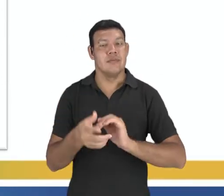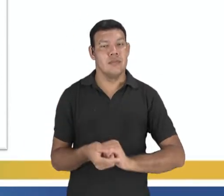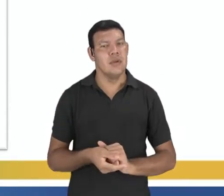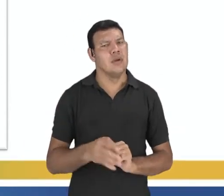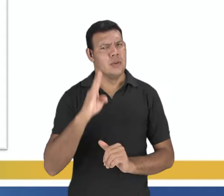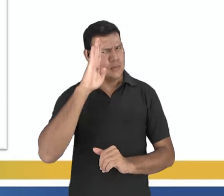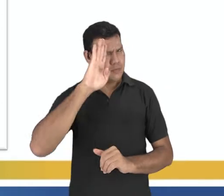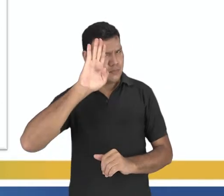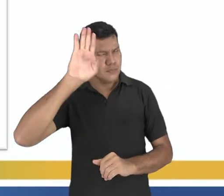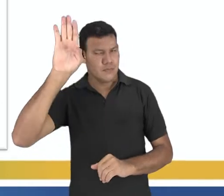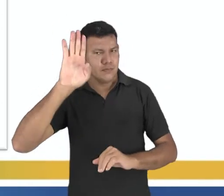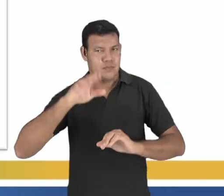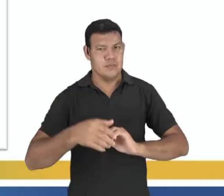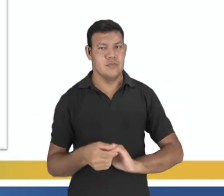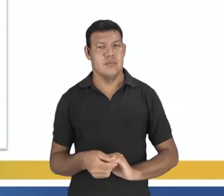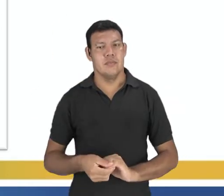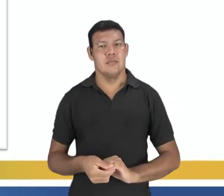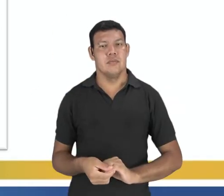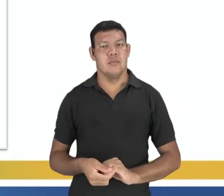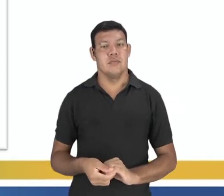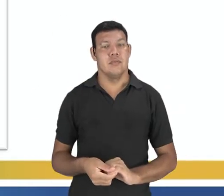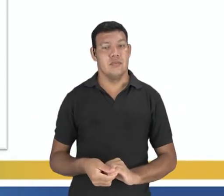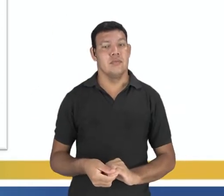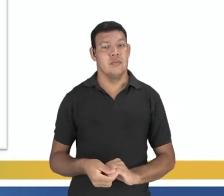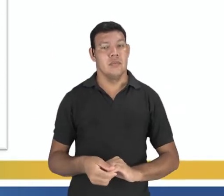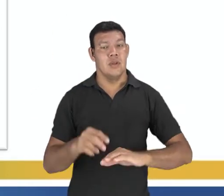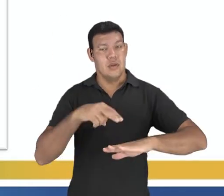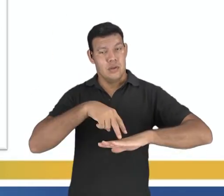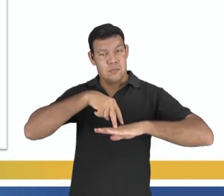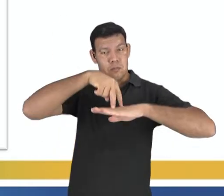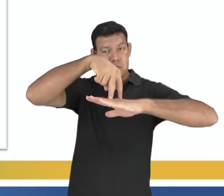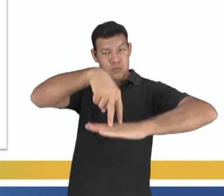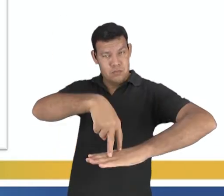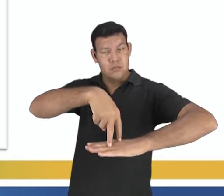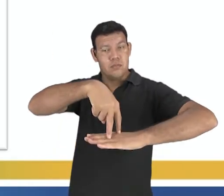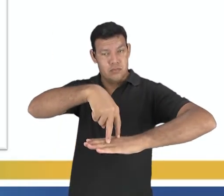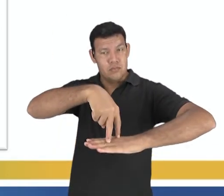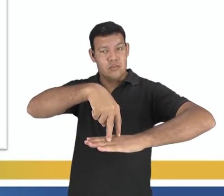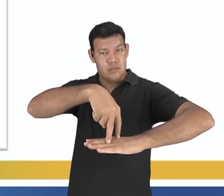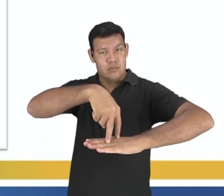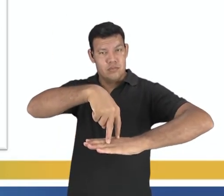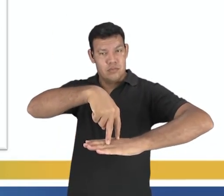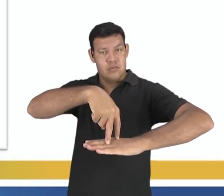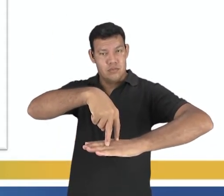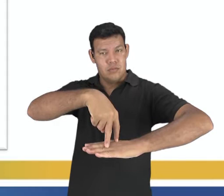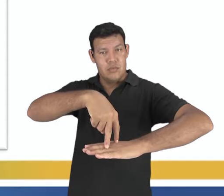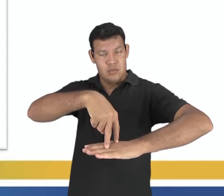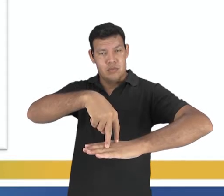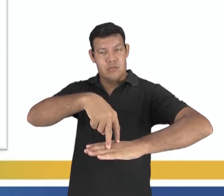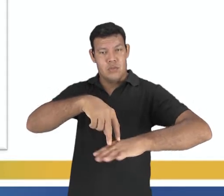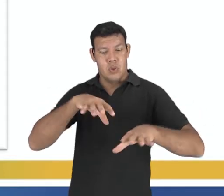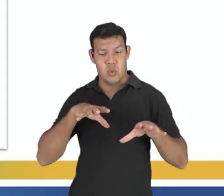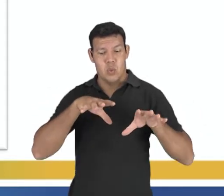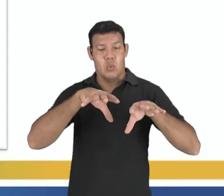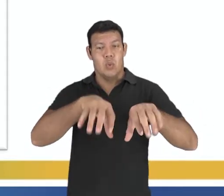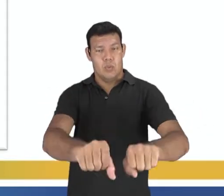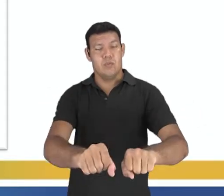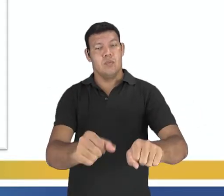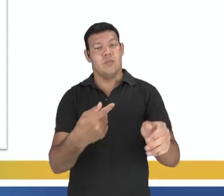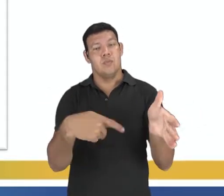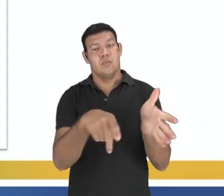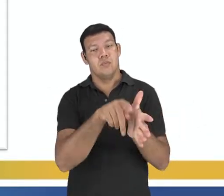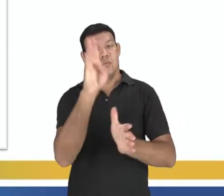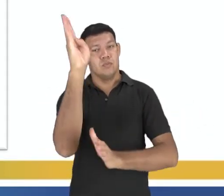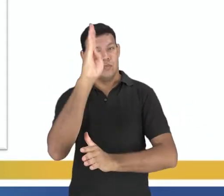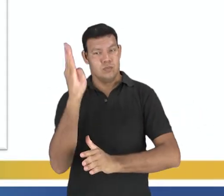os principais, o principal protagonista nesse processo de ocupação do nosso território,